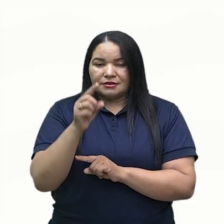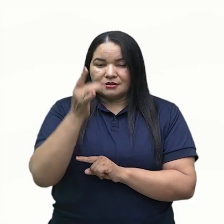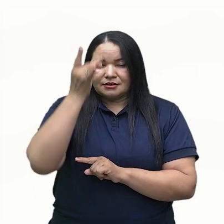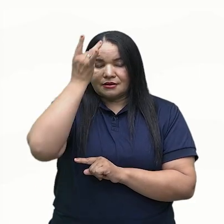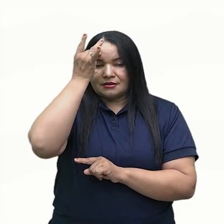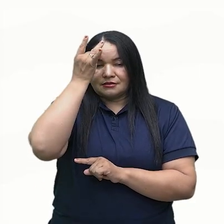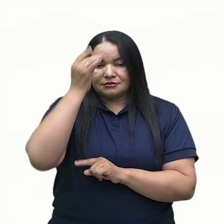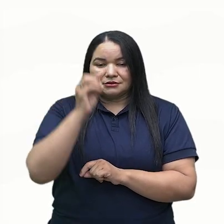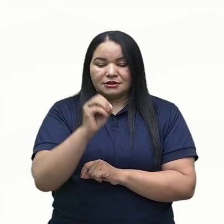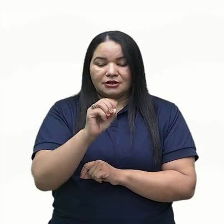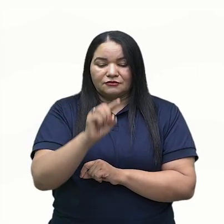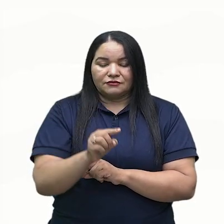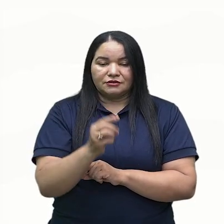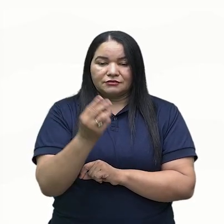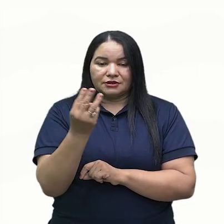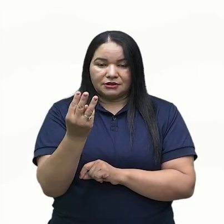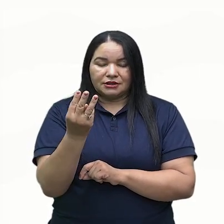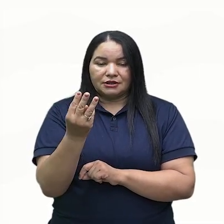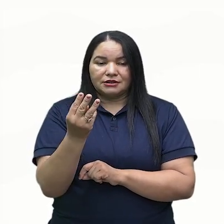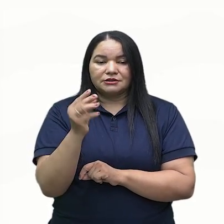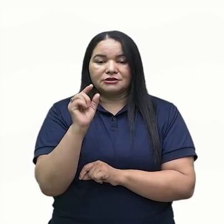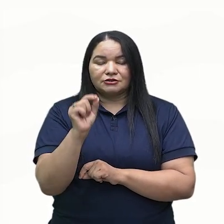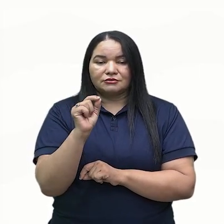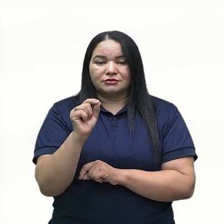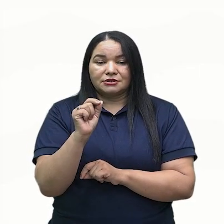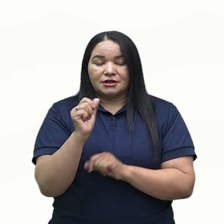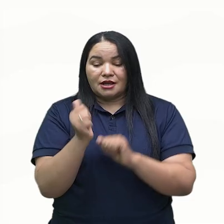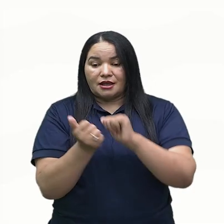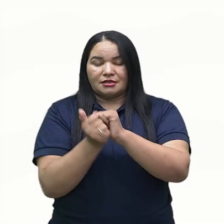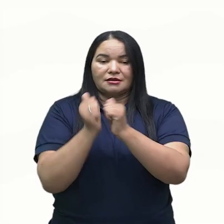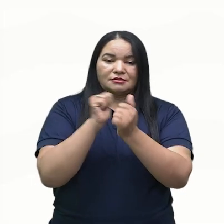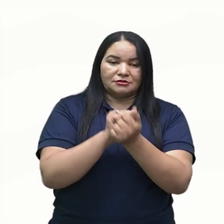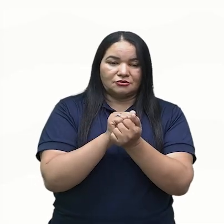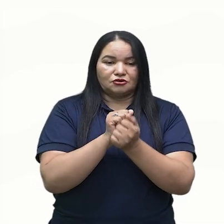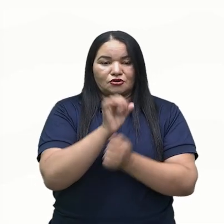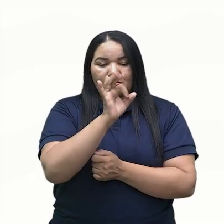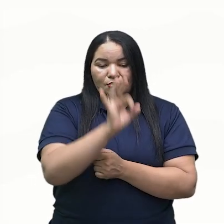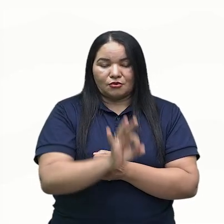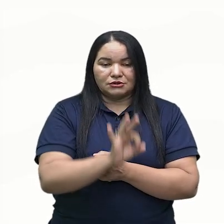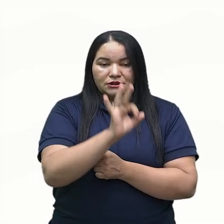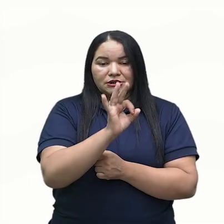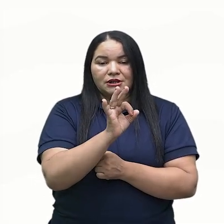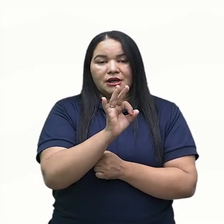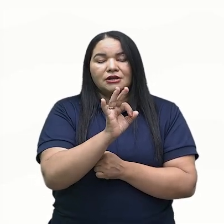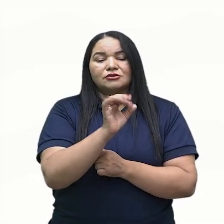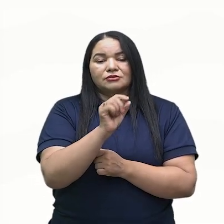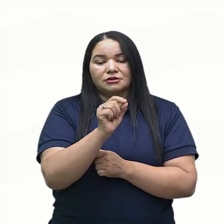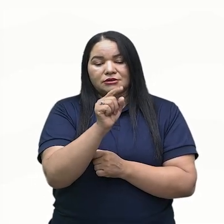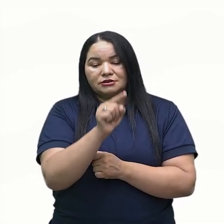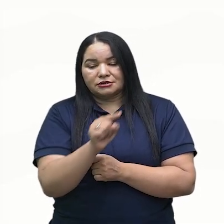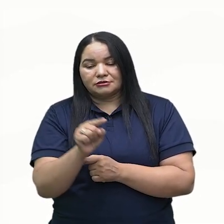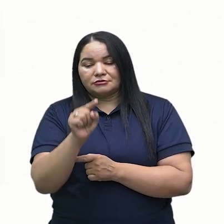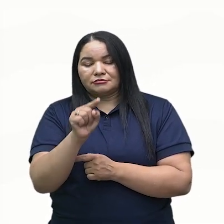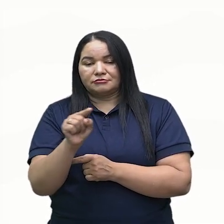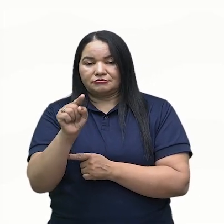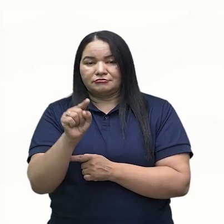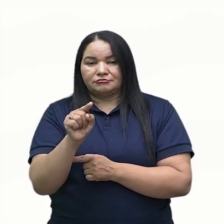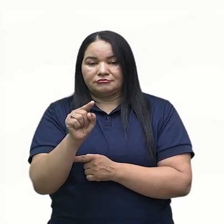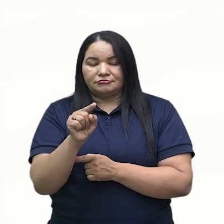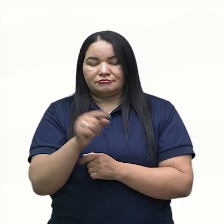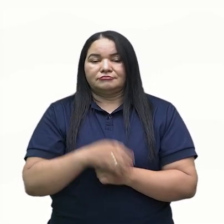se esqueçam que 0,3 é justamente a transformação dessa porcentagem na